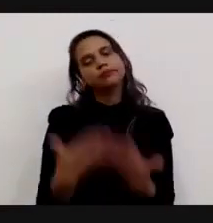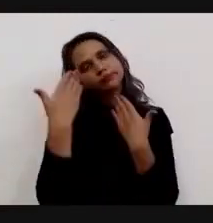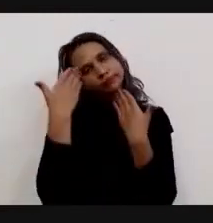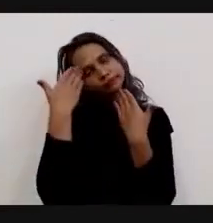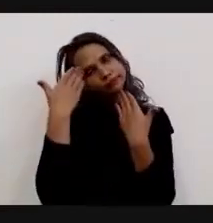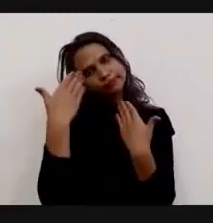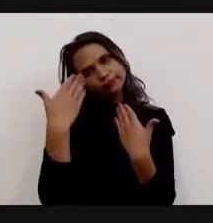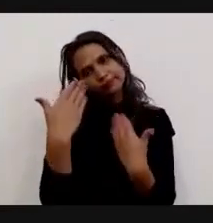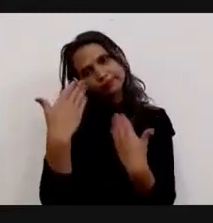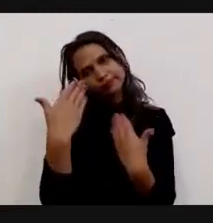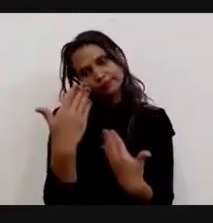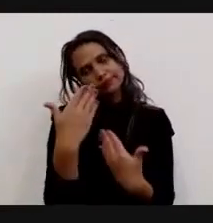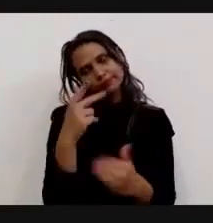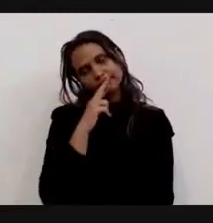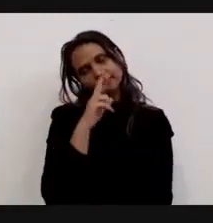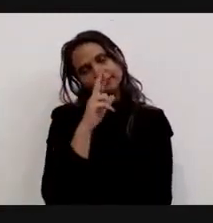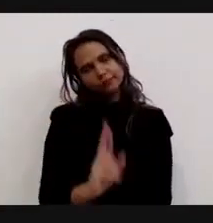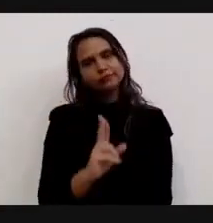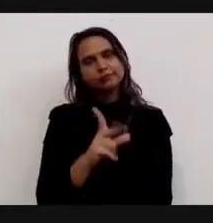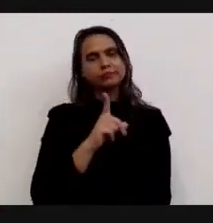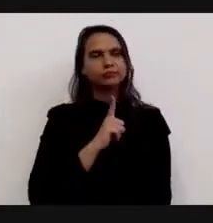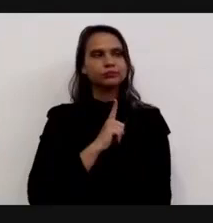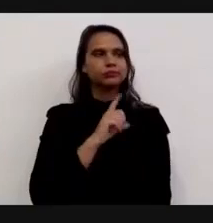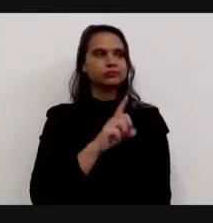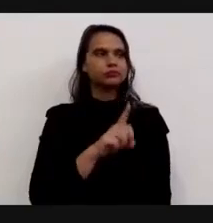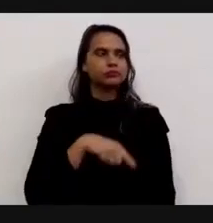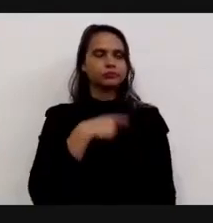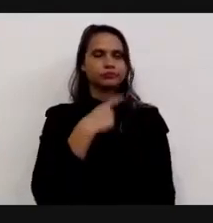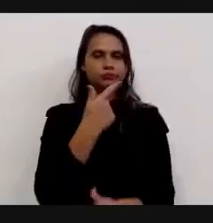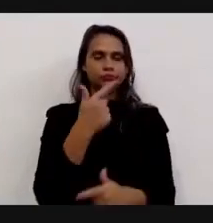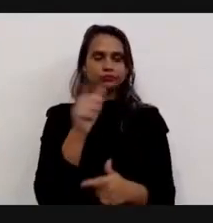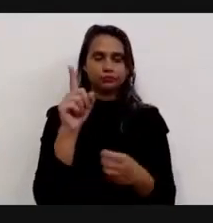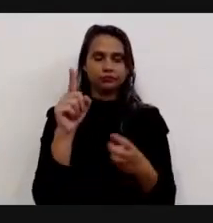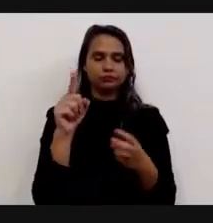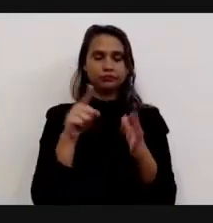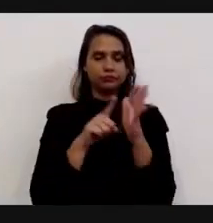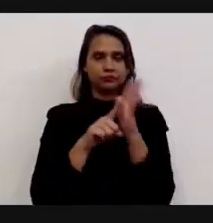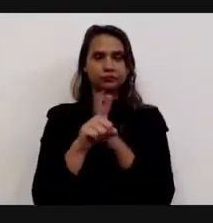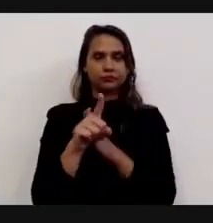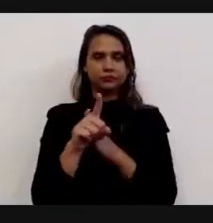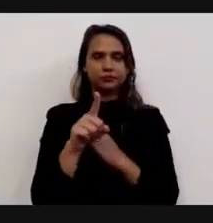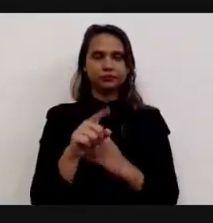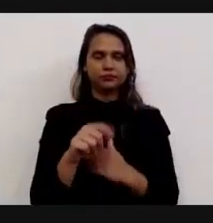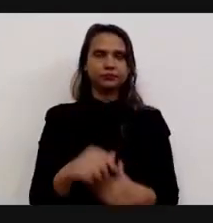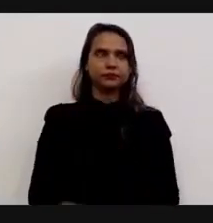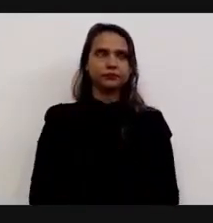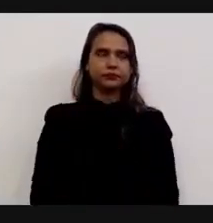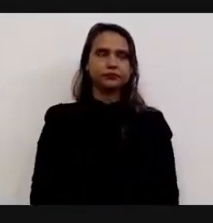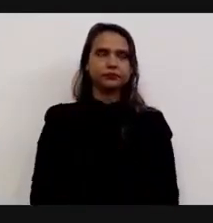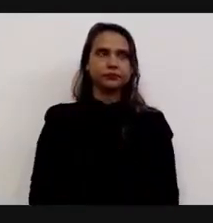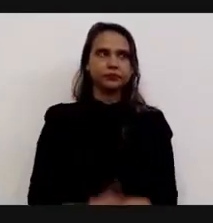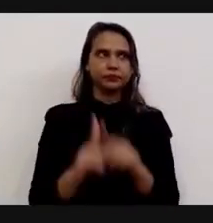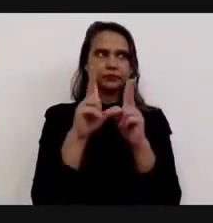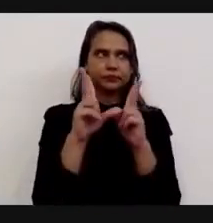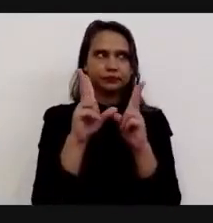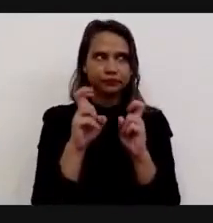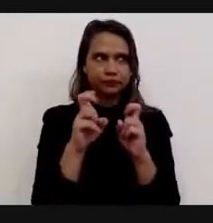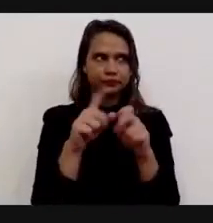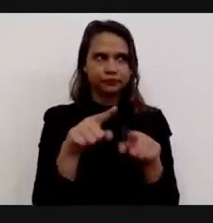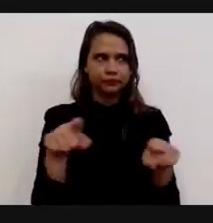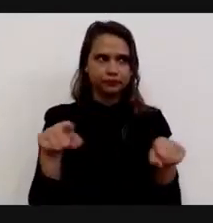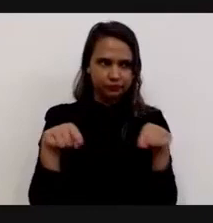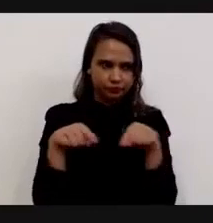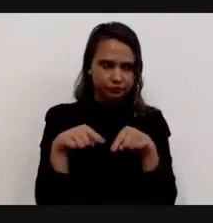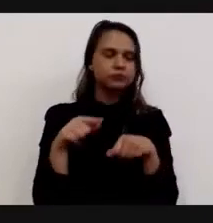Obrigado pela resposta. Agora temos uma pergunta formulada pelo Paulo Corrêa, da Câmara dos Deputados. É sobre as salas de